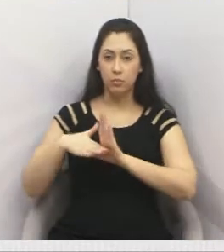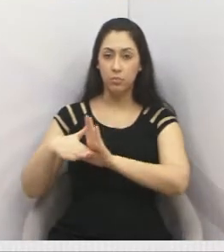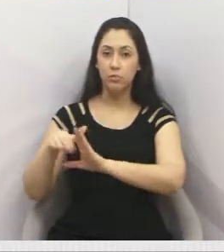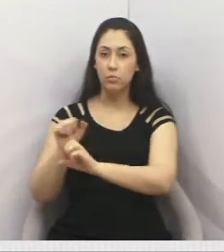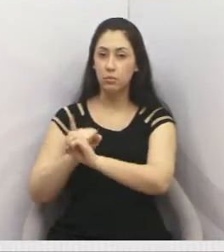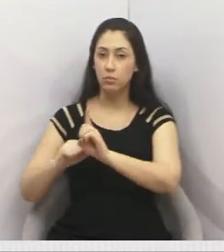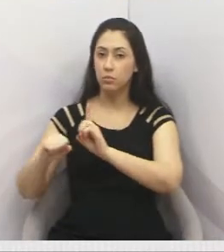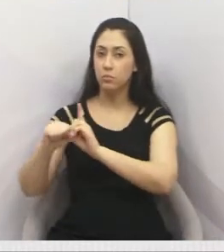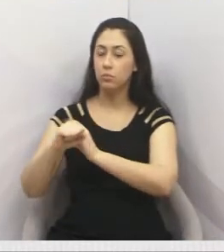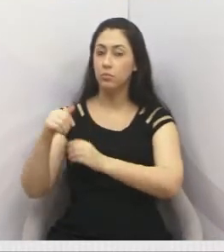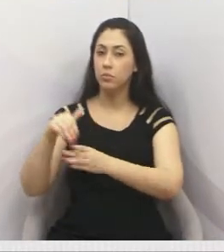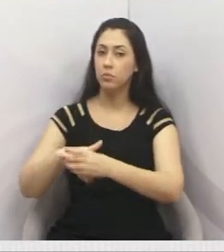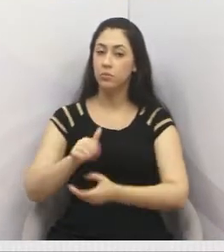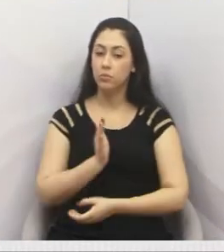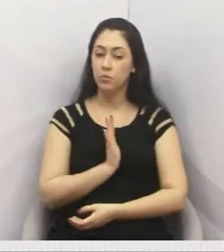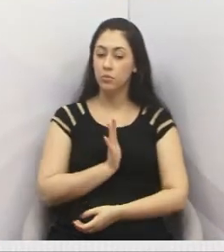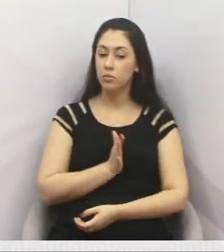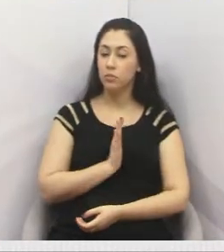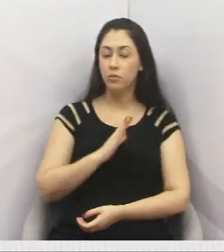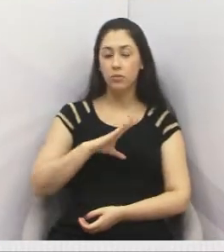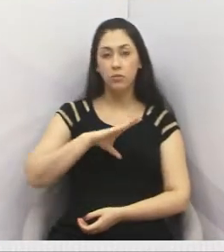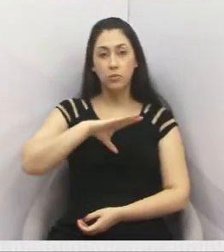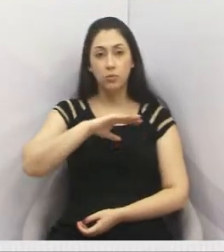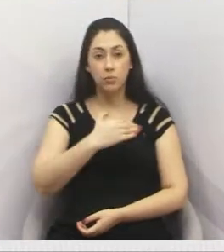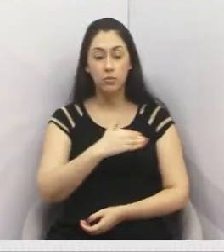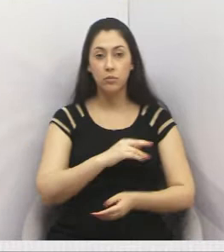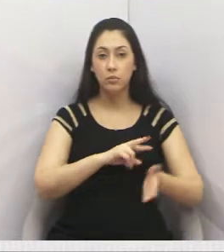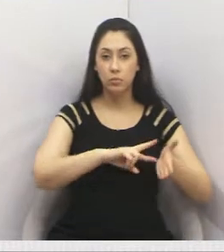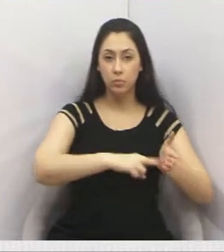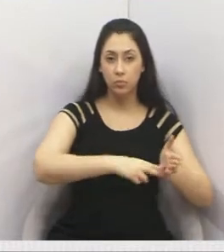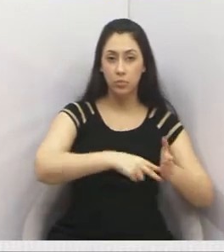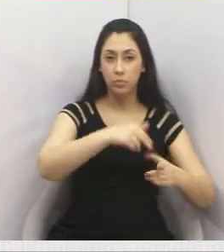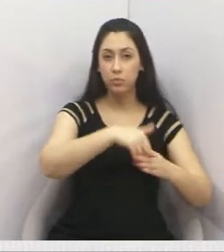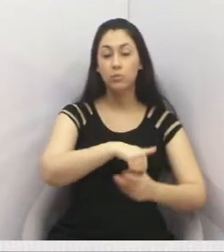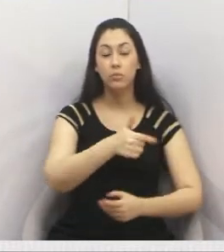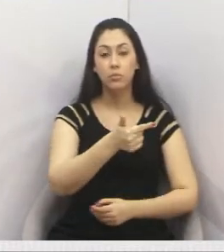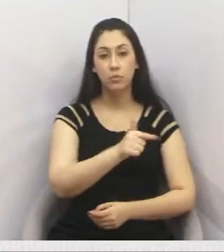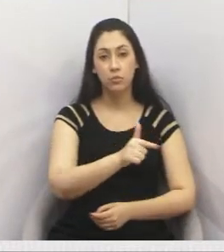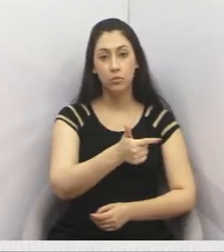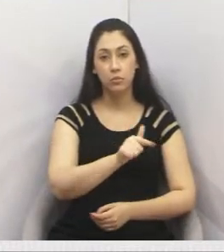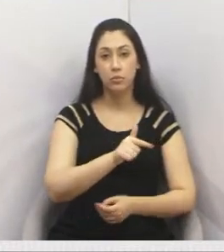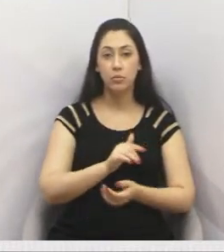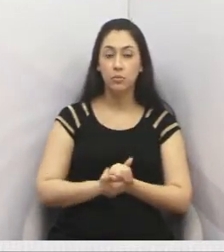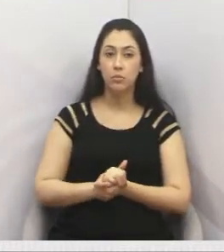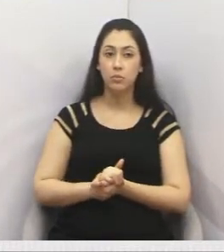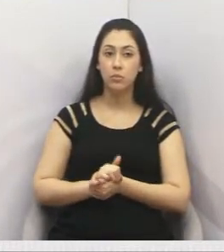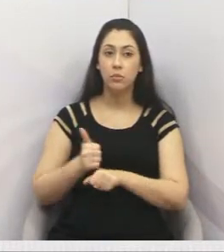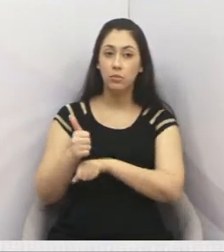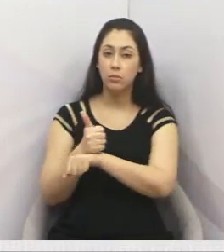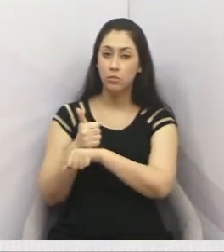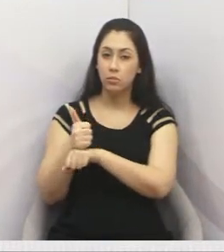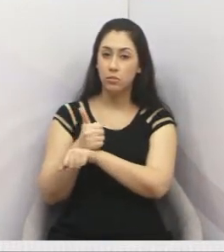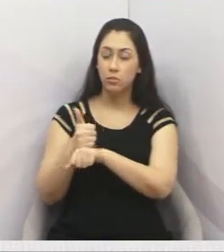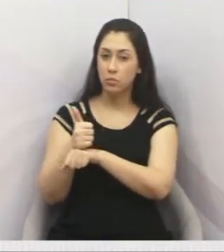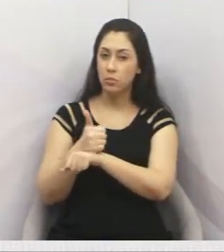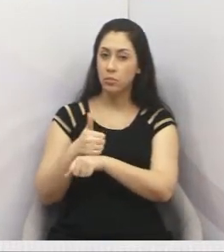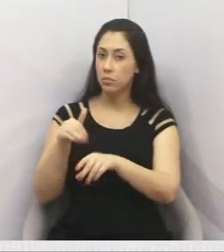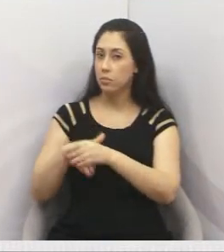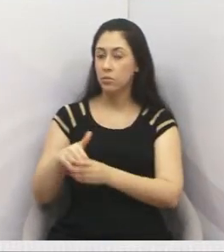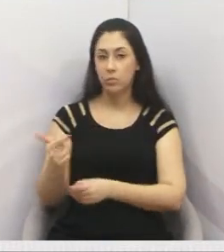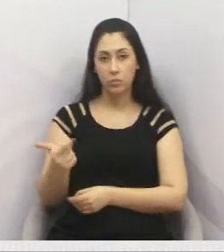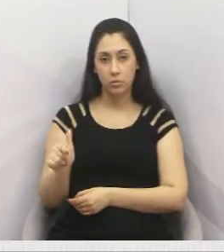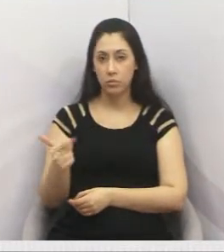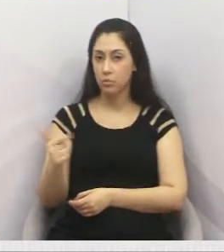Movimentos populares Quilombo Coração Valente, entidades de classe sindical em branco, empresa ou entidades profissionais em